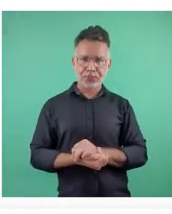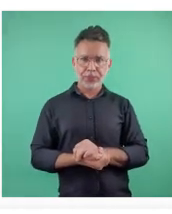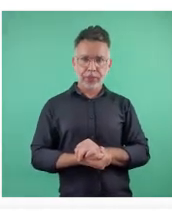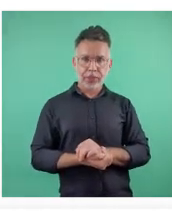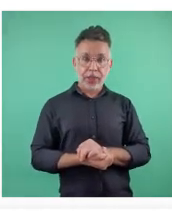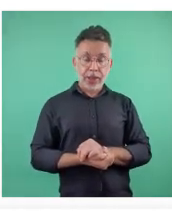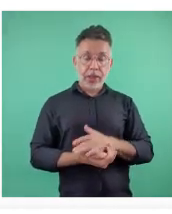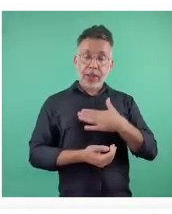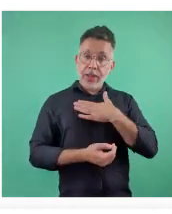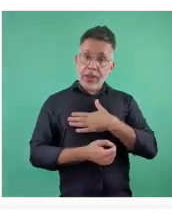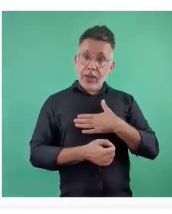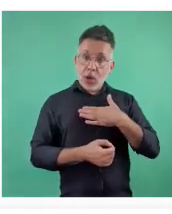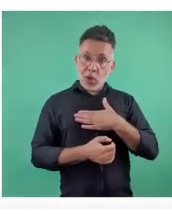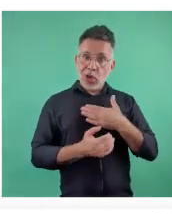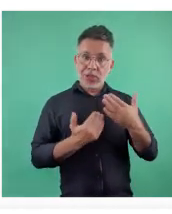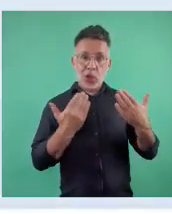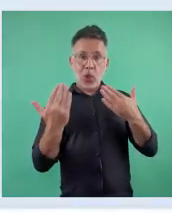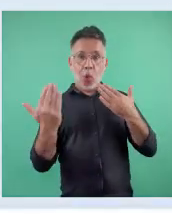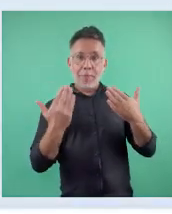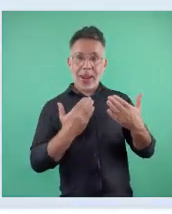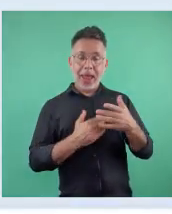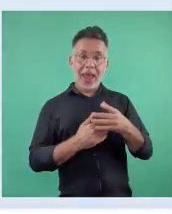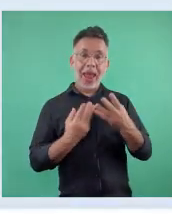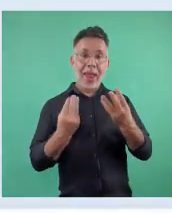dificuldade auditiva na compreensão.